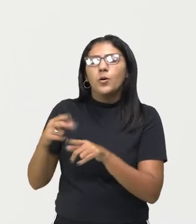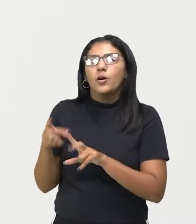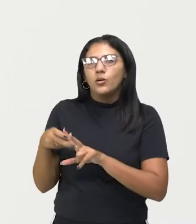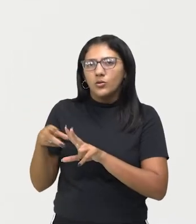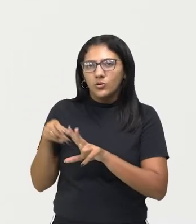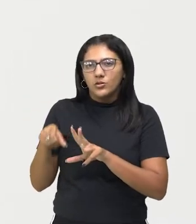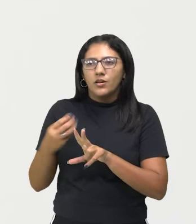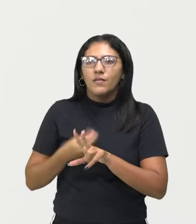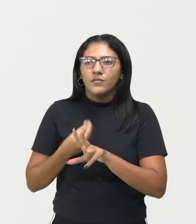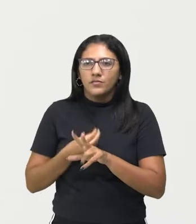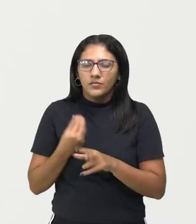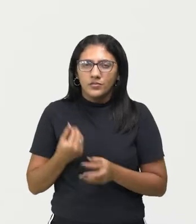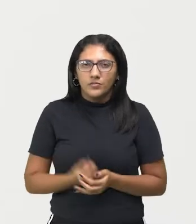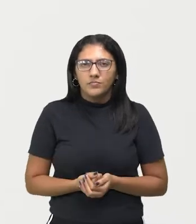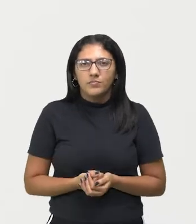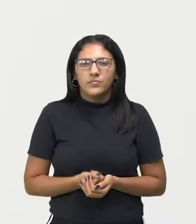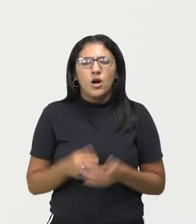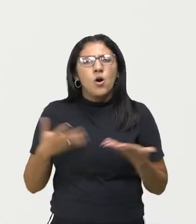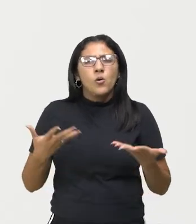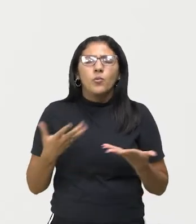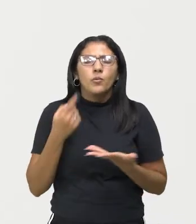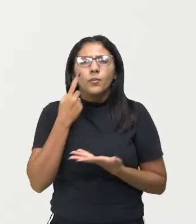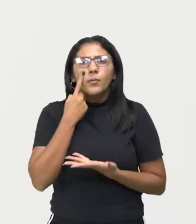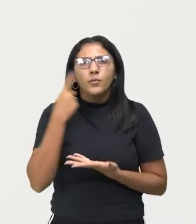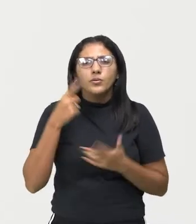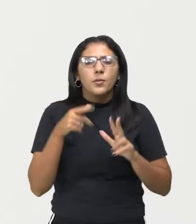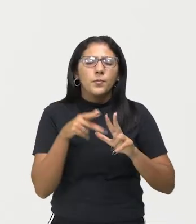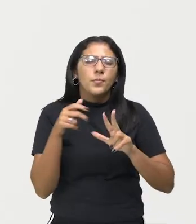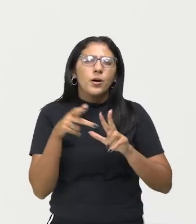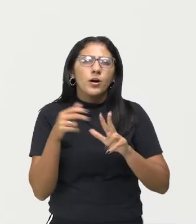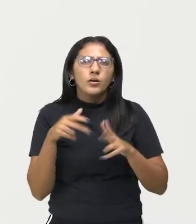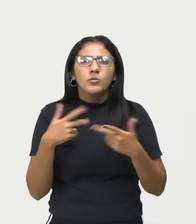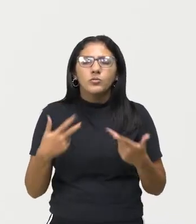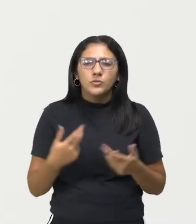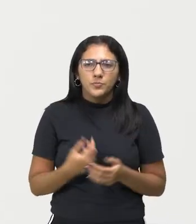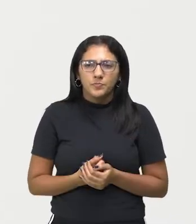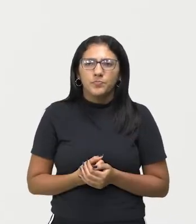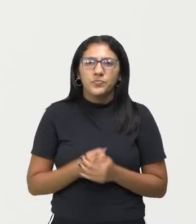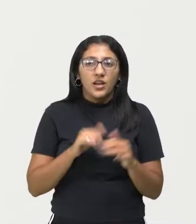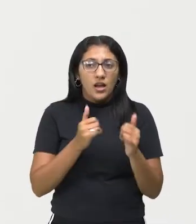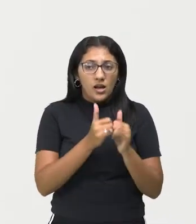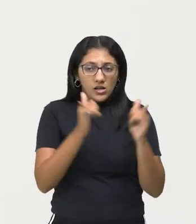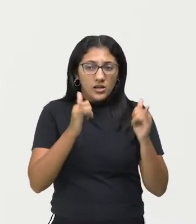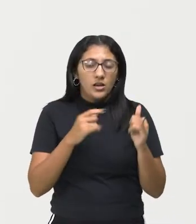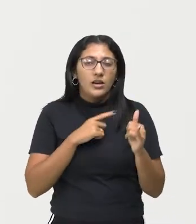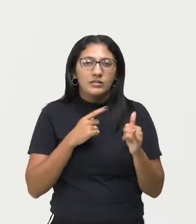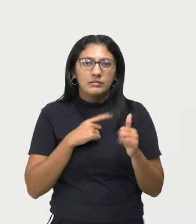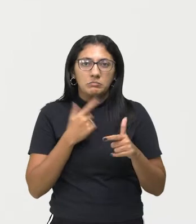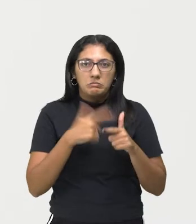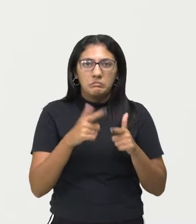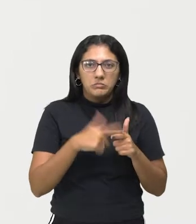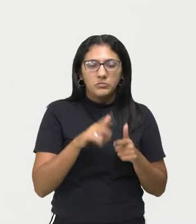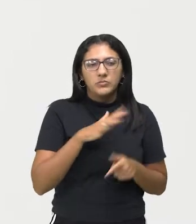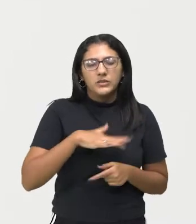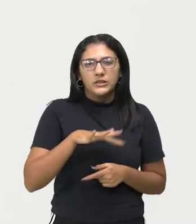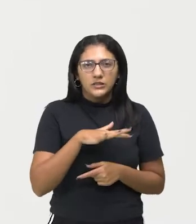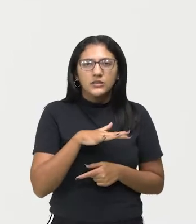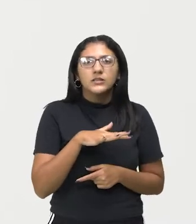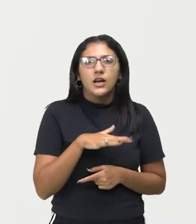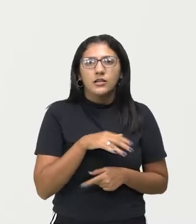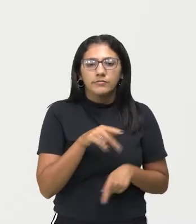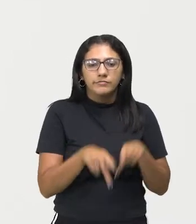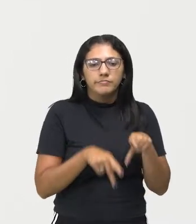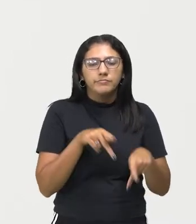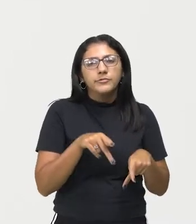essas populações tradicionais que a gente vai verificar agora? Que aí as hidrelétricas elas vão trazer impactos negativos, por exemplo, aos